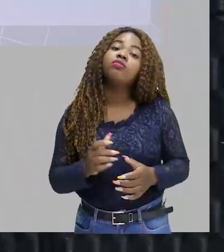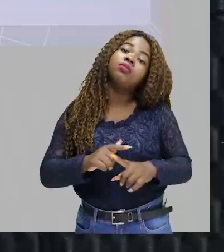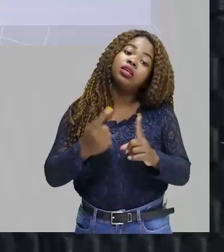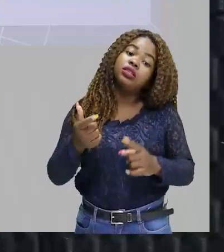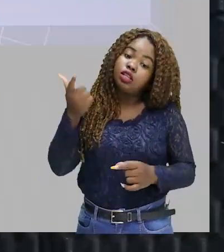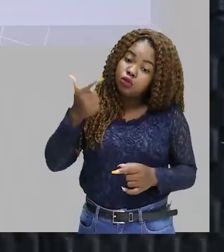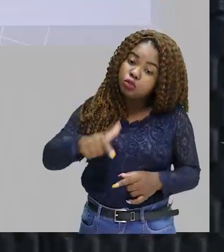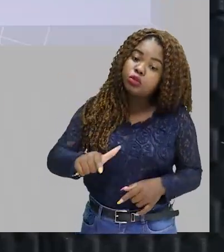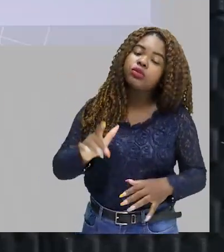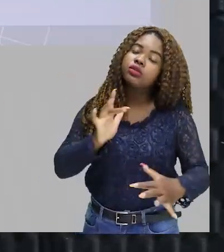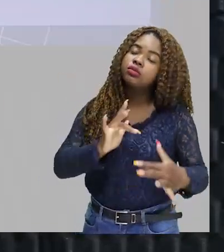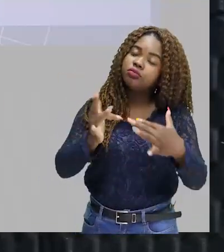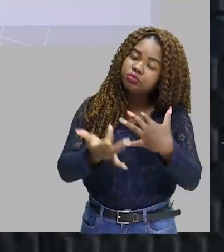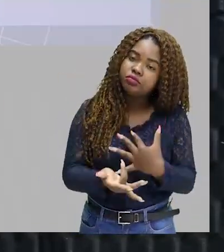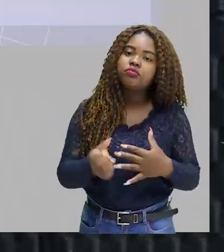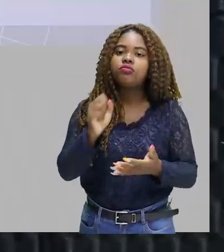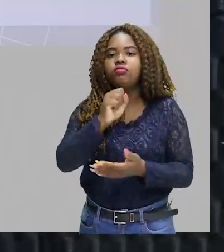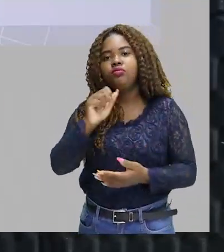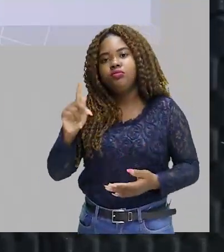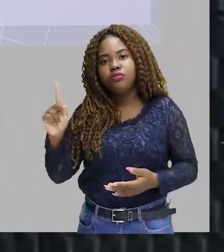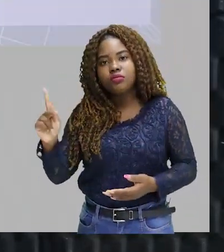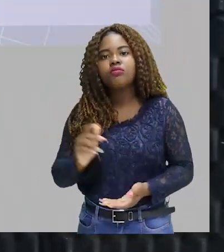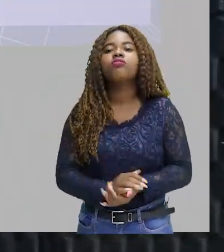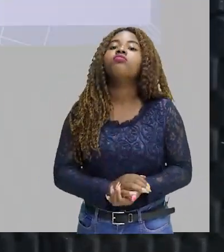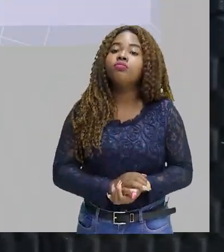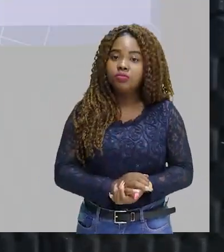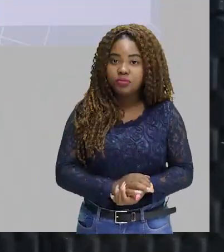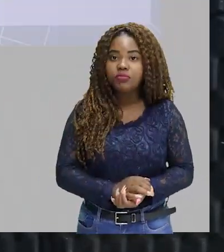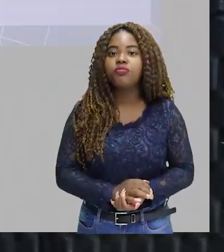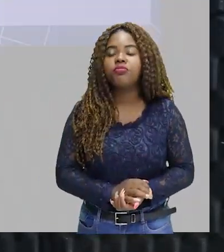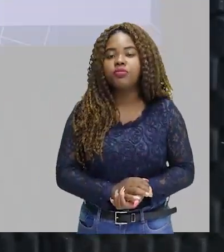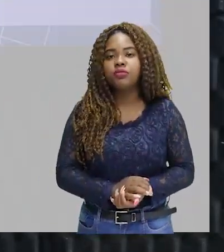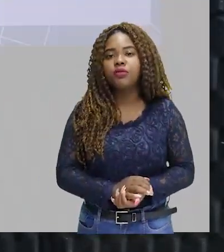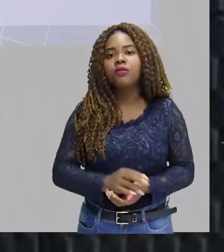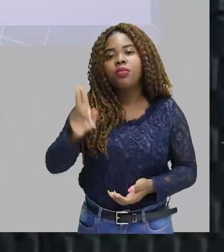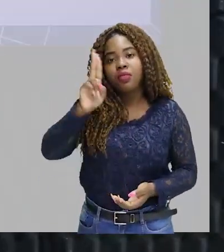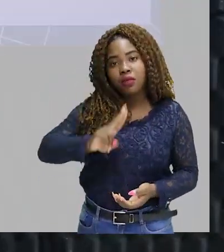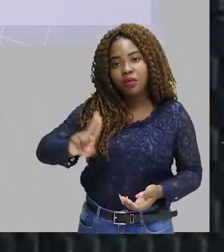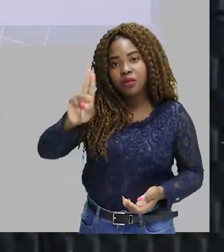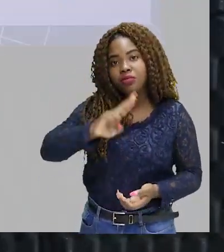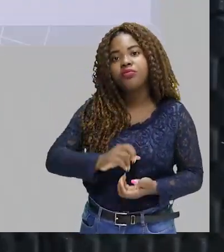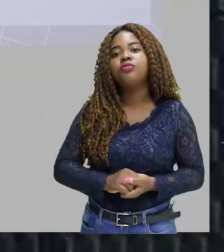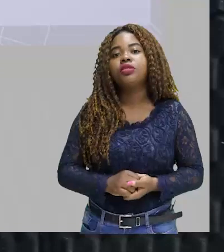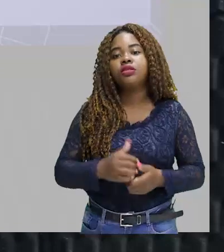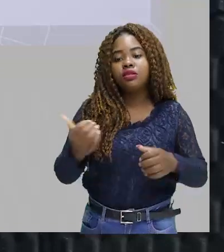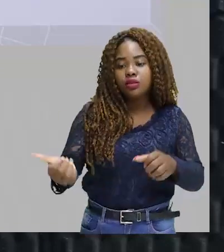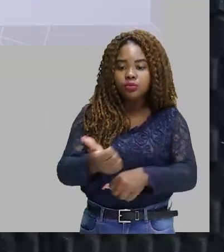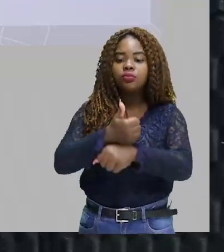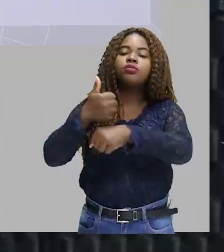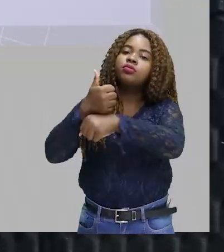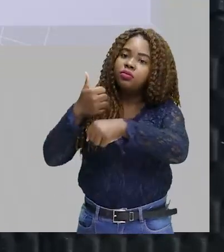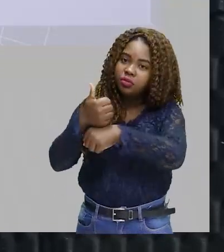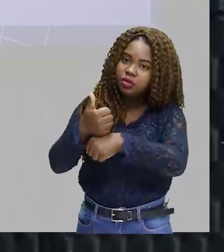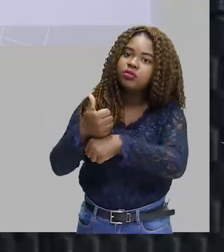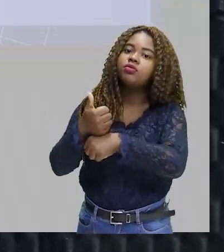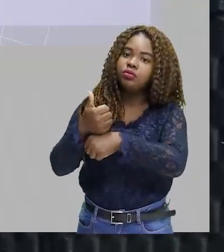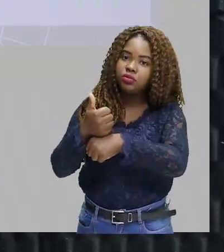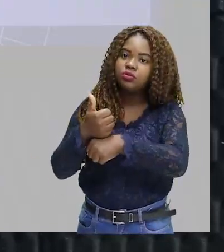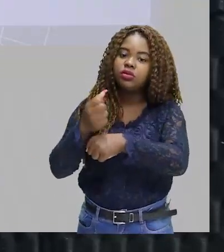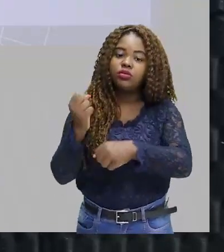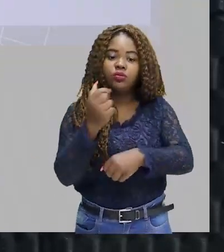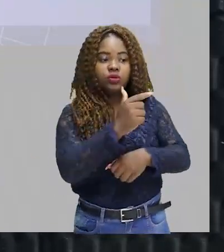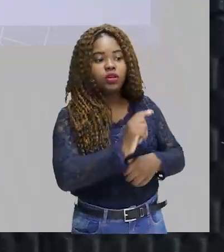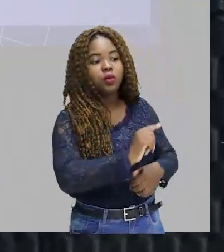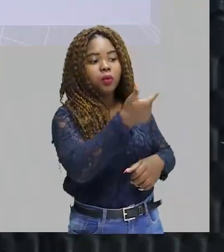sendo ainda a que domina todo o mercado, né? E fica aí ainda em primeiro lugar, né? Levando em conta aí todo o